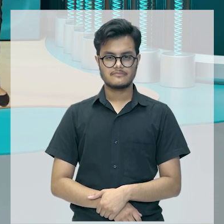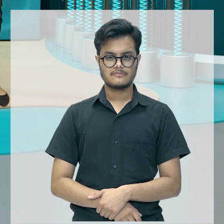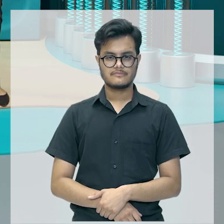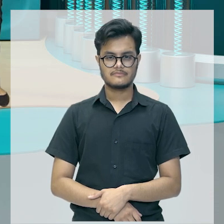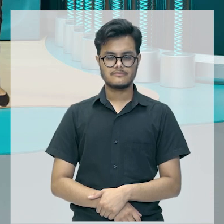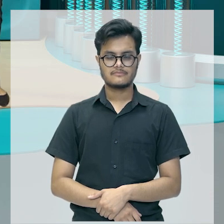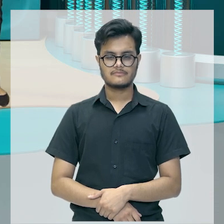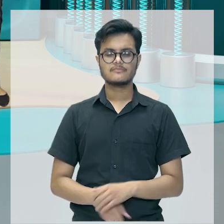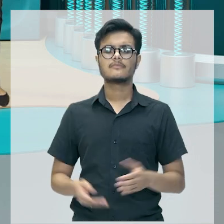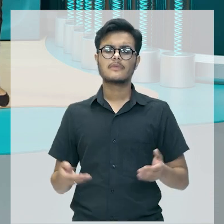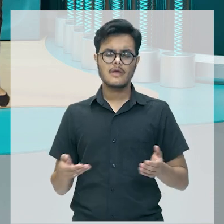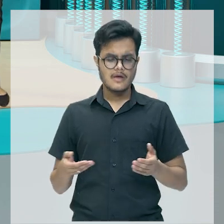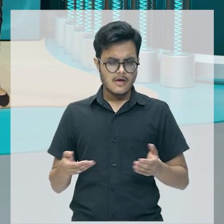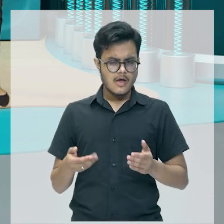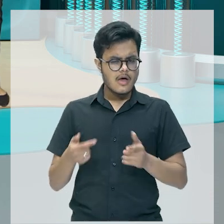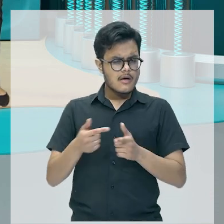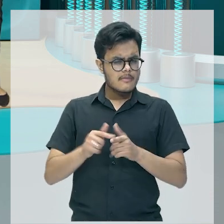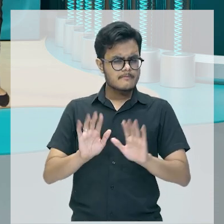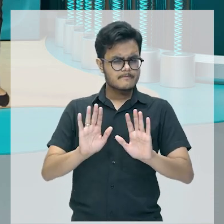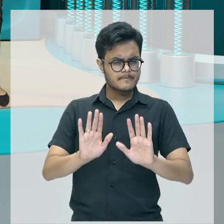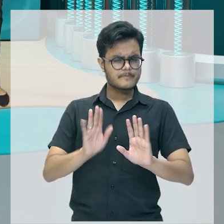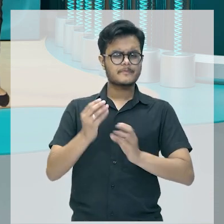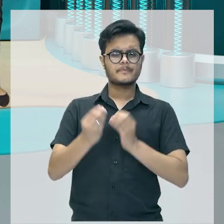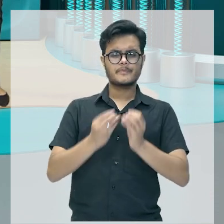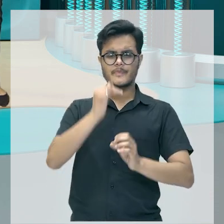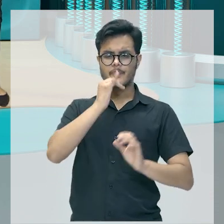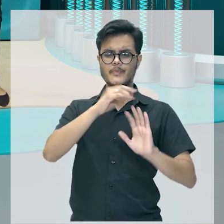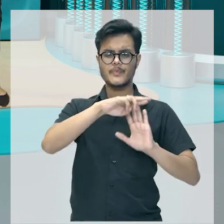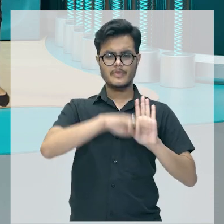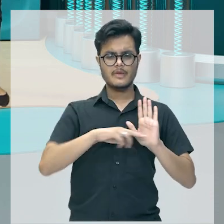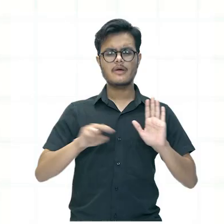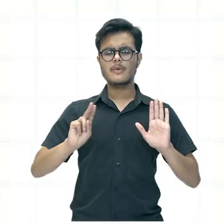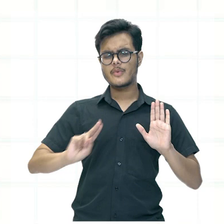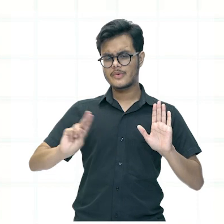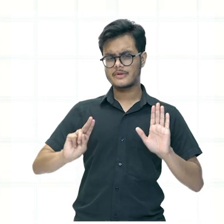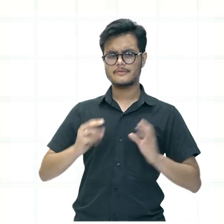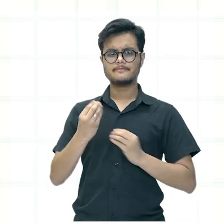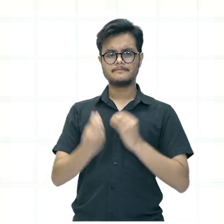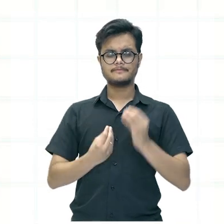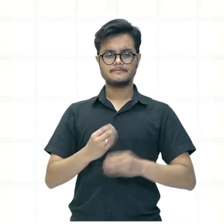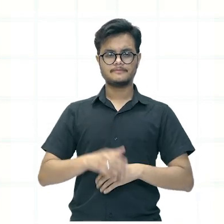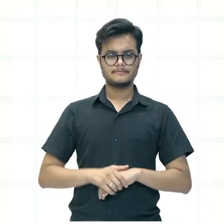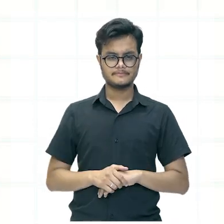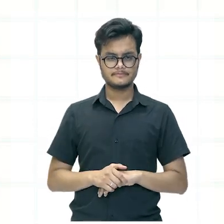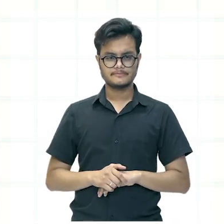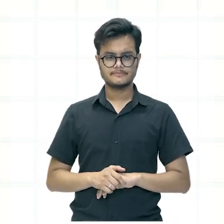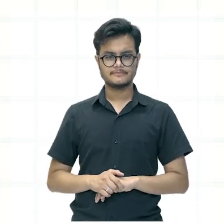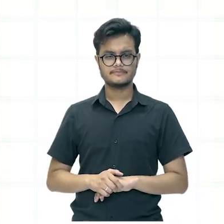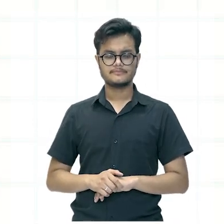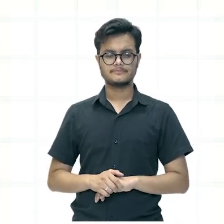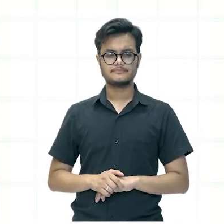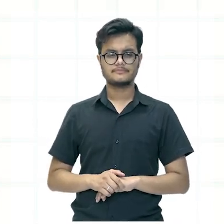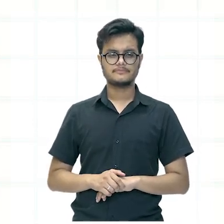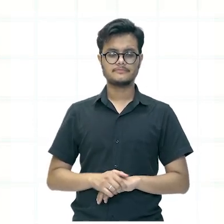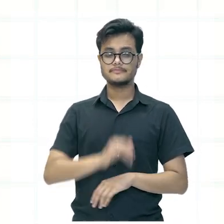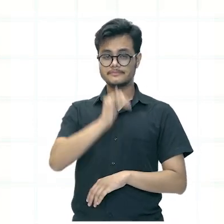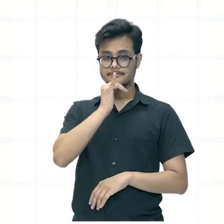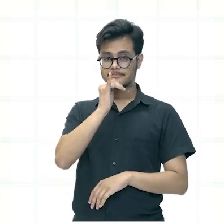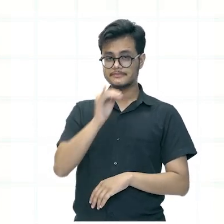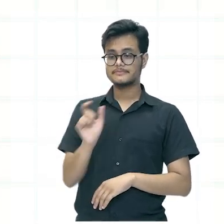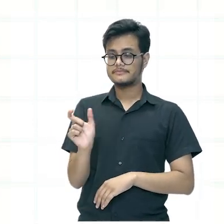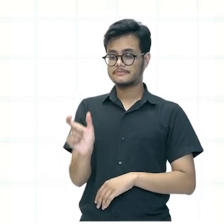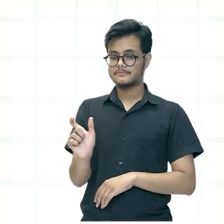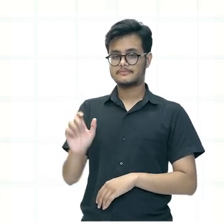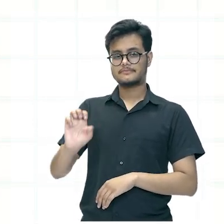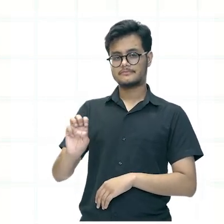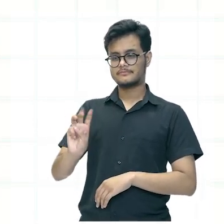temos alguns pequenos detalhes em relação à regra, sobre isso também, vamos dar uma olhada. Olha só, gente, tem algumas palavras